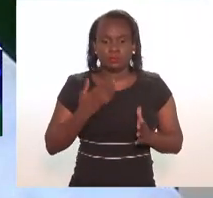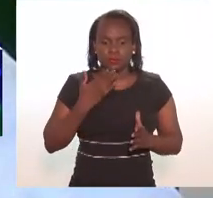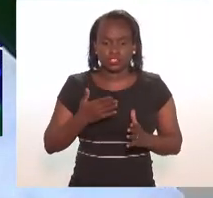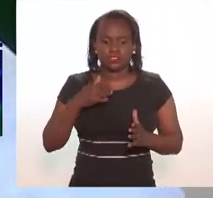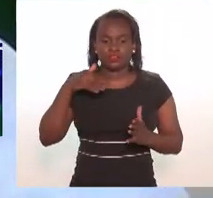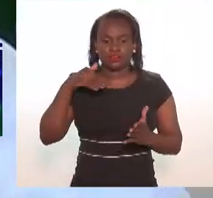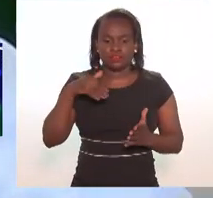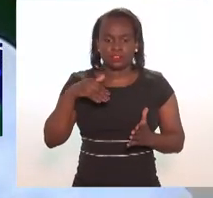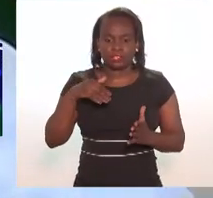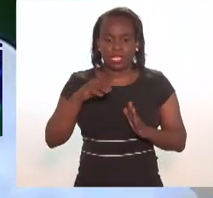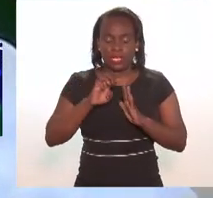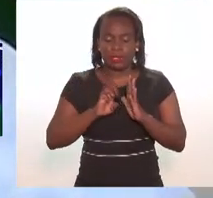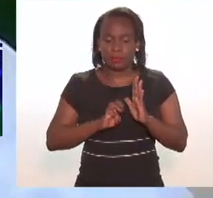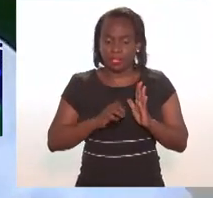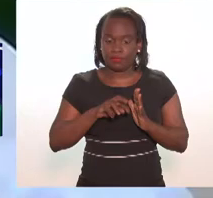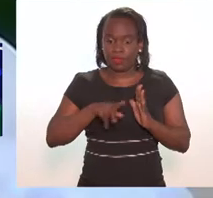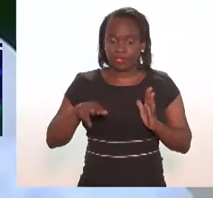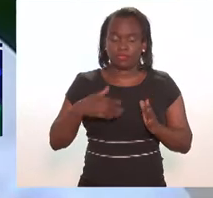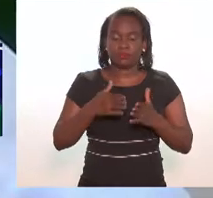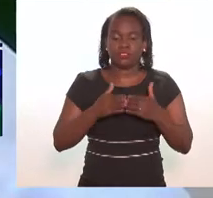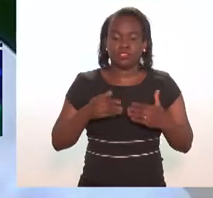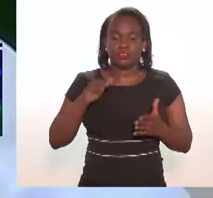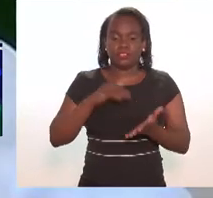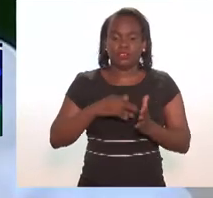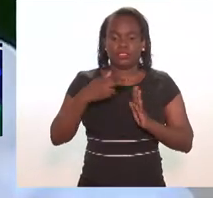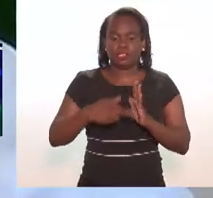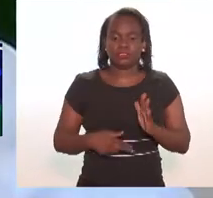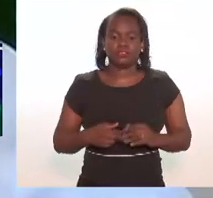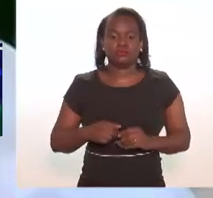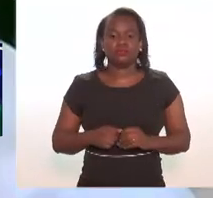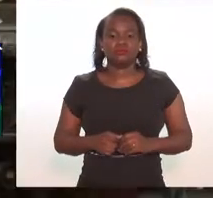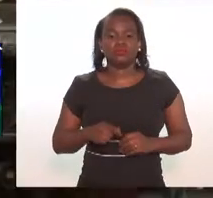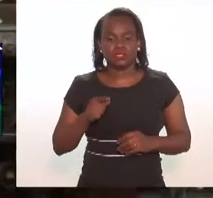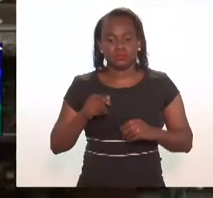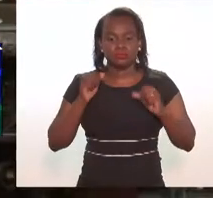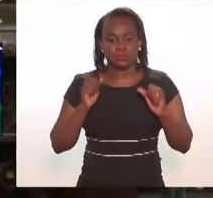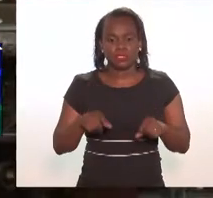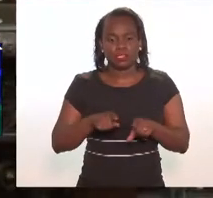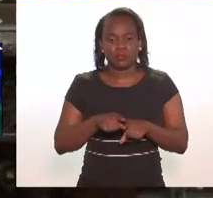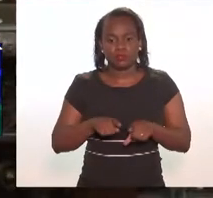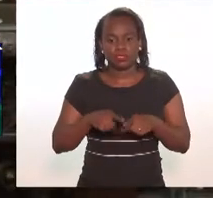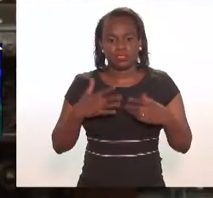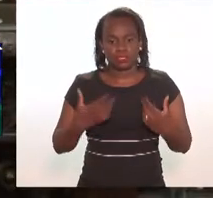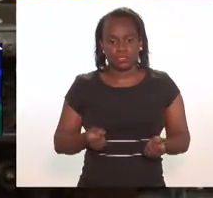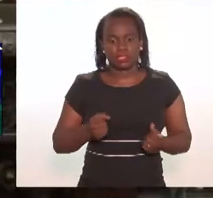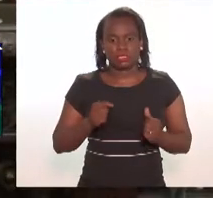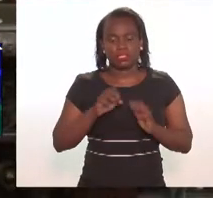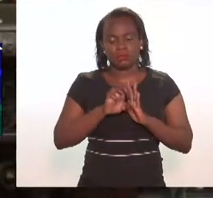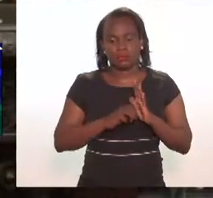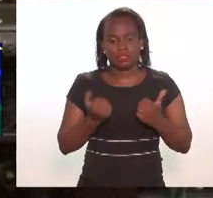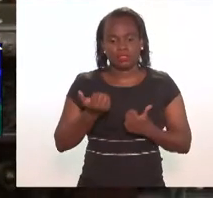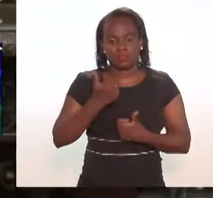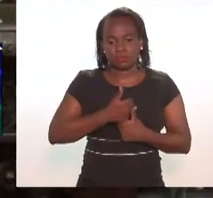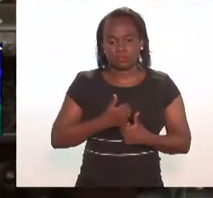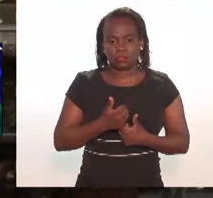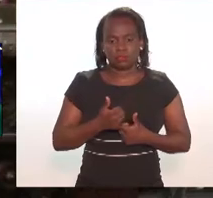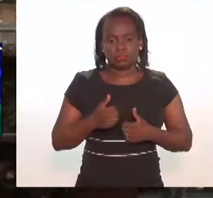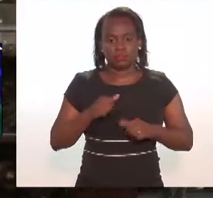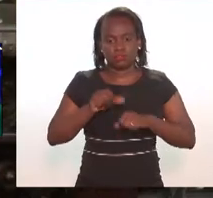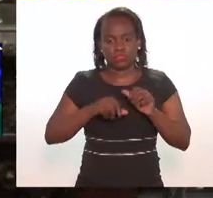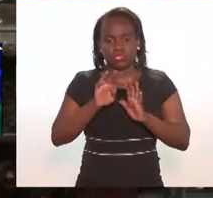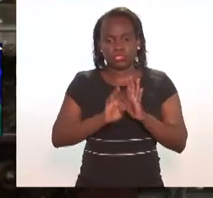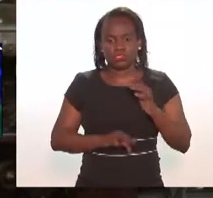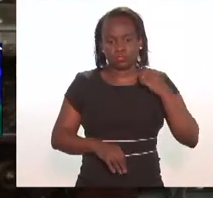final com emendas. Pedindo forma final de redação. Vossa Excelência poderia também acatar com subemenda, porque aí ajustava o texto.